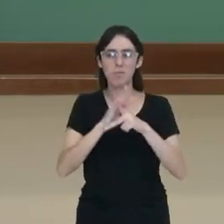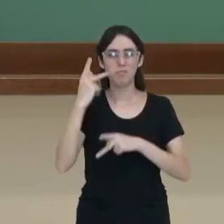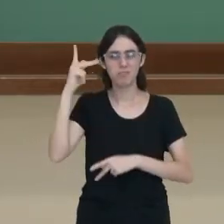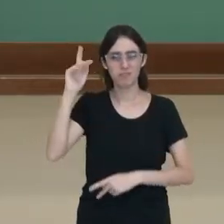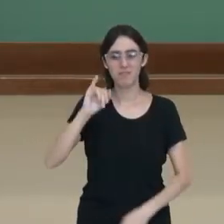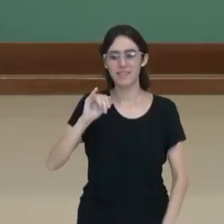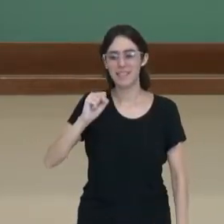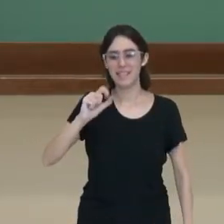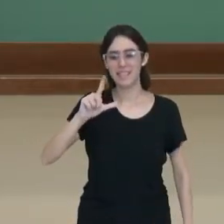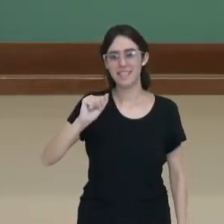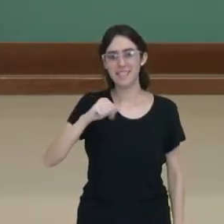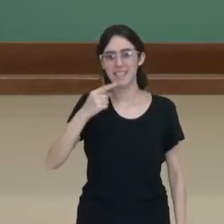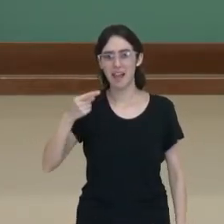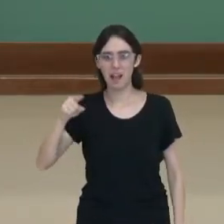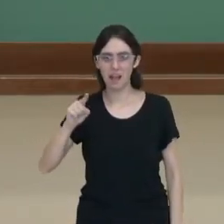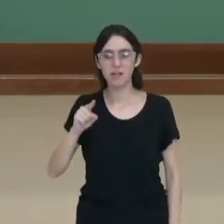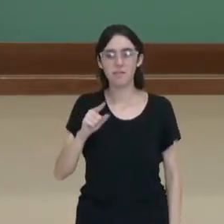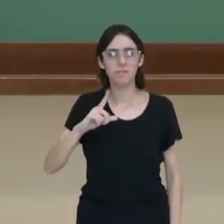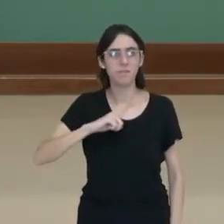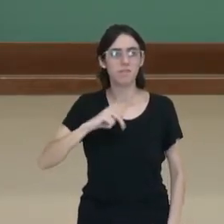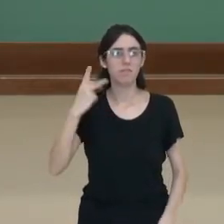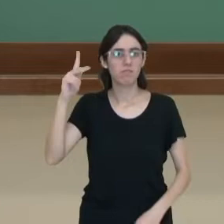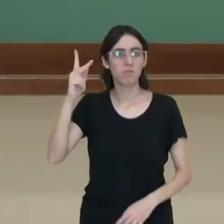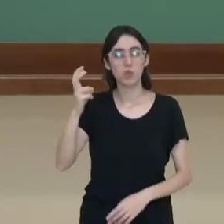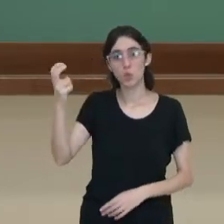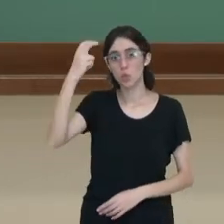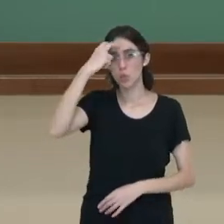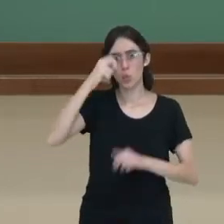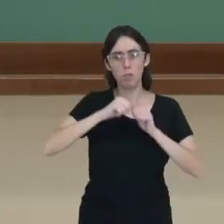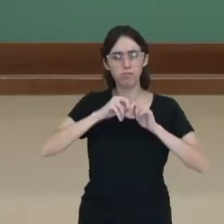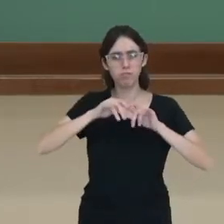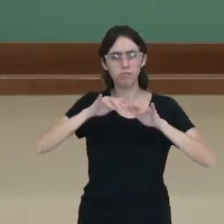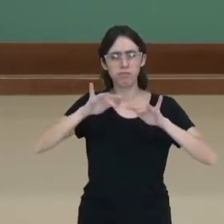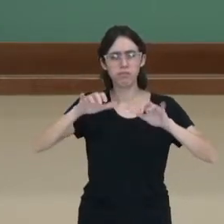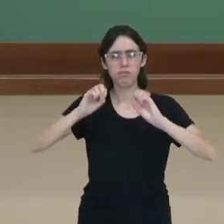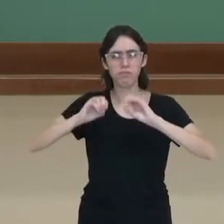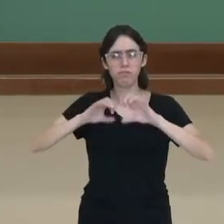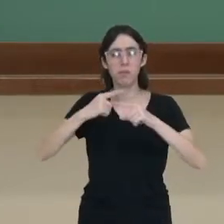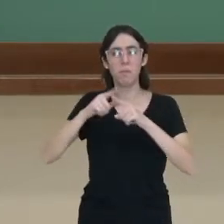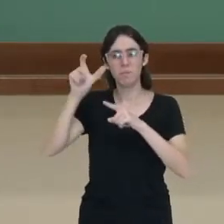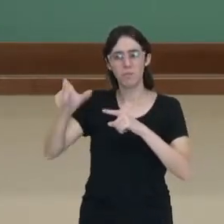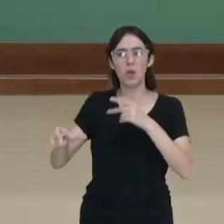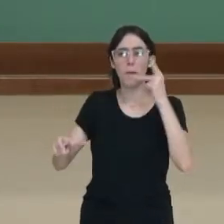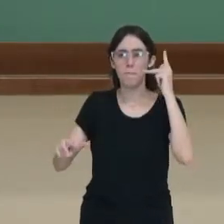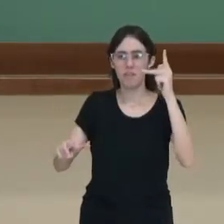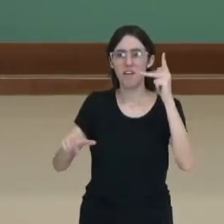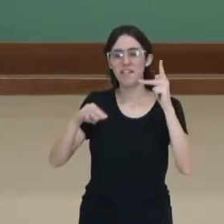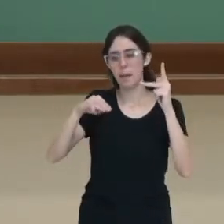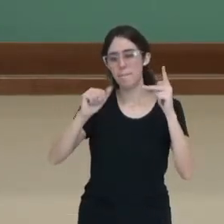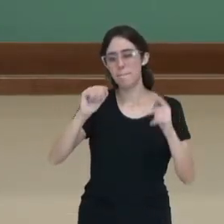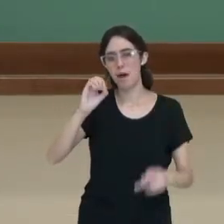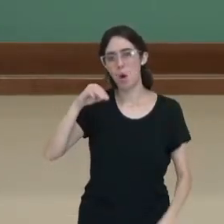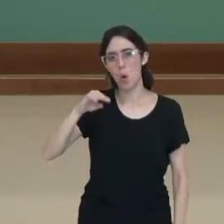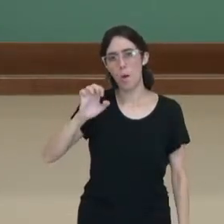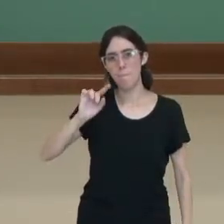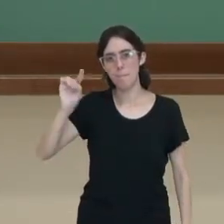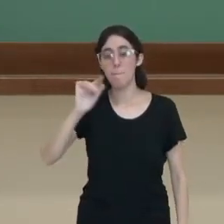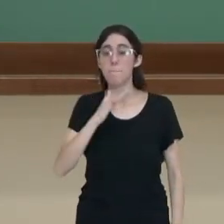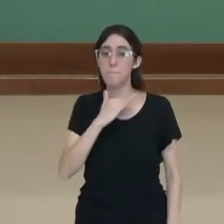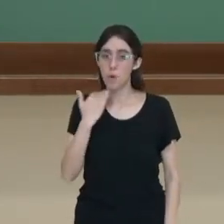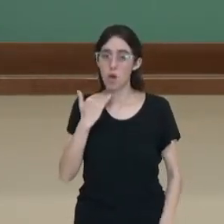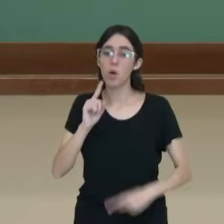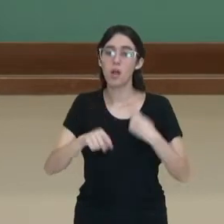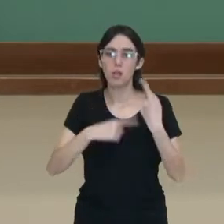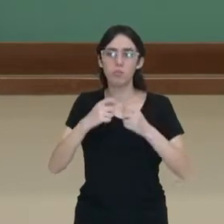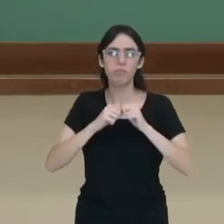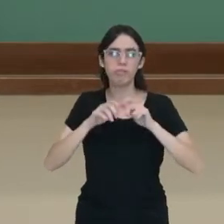surgimento de um Estado e de uma unificação cultural começam depois, após sua morte, a expansão territorial com os seus